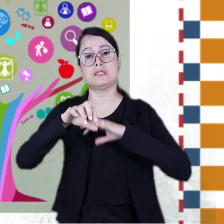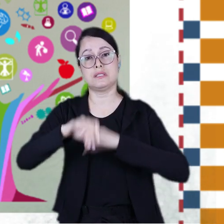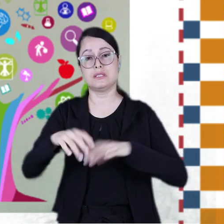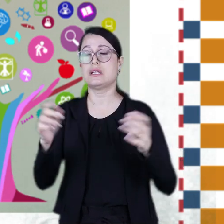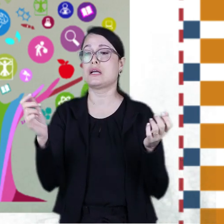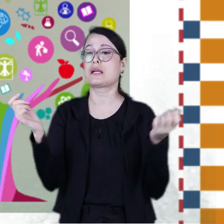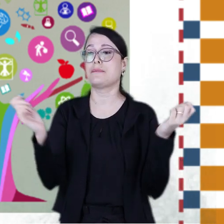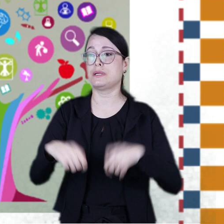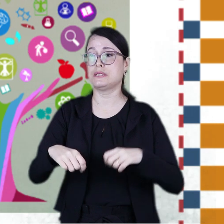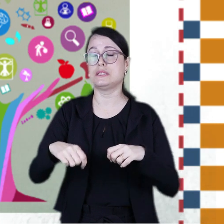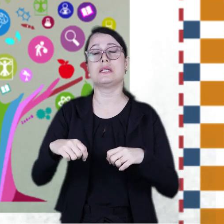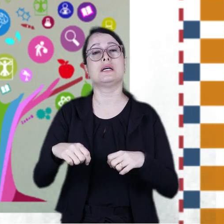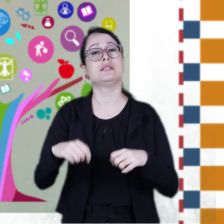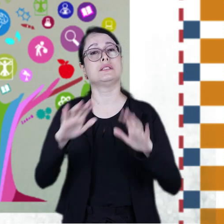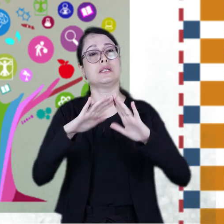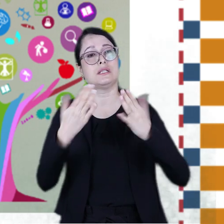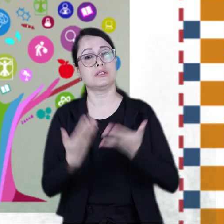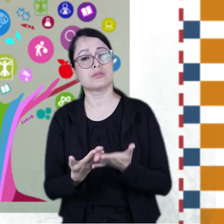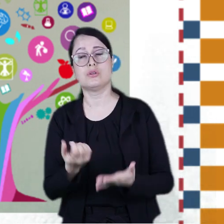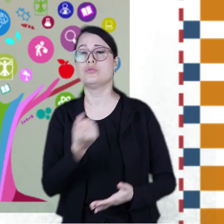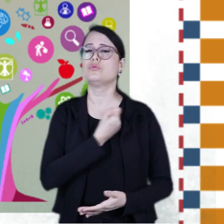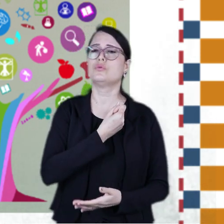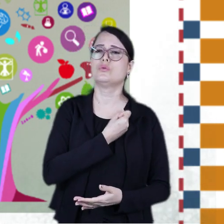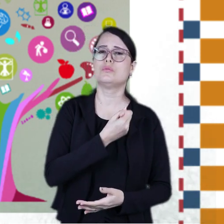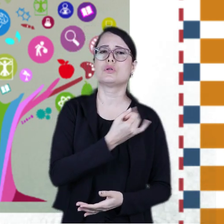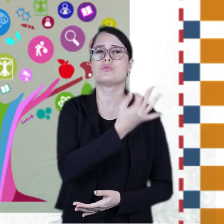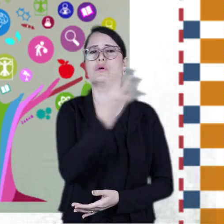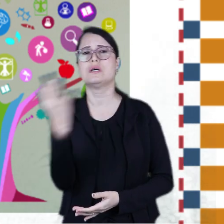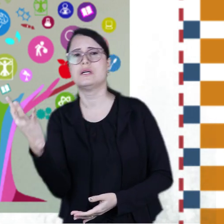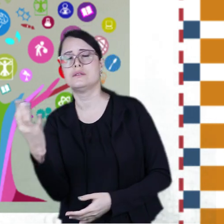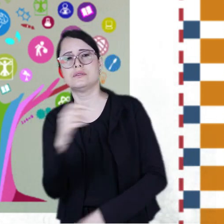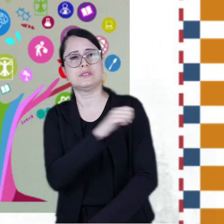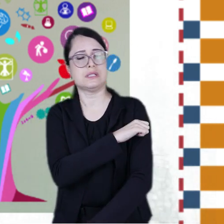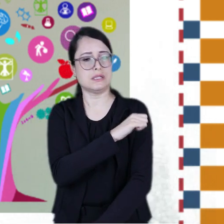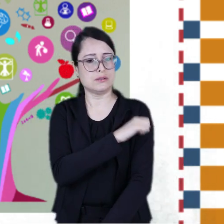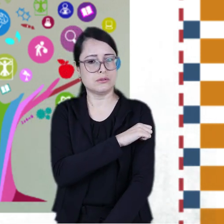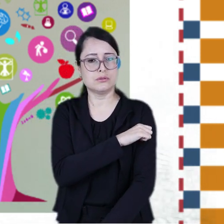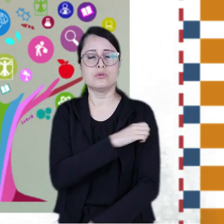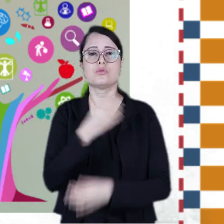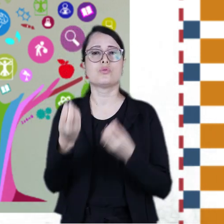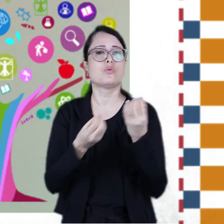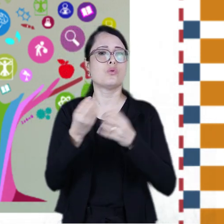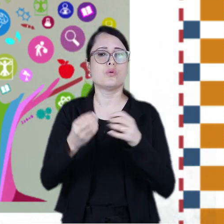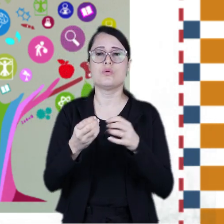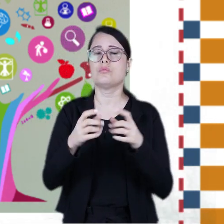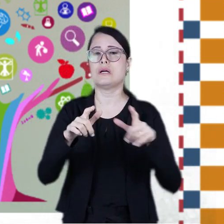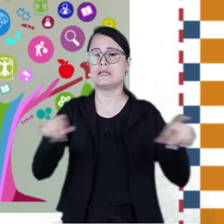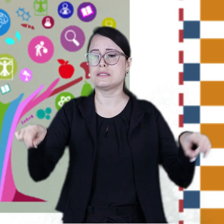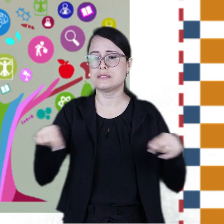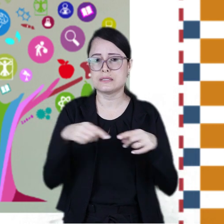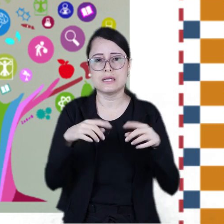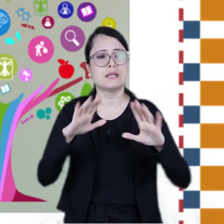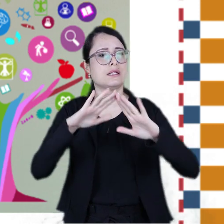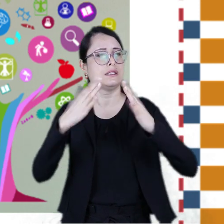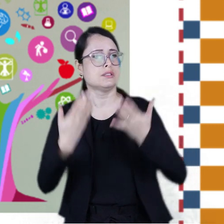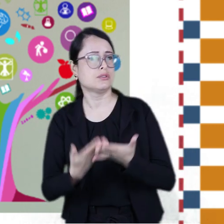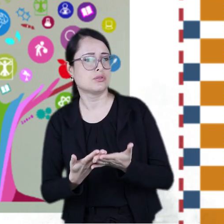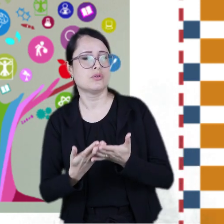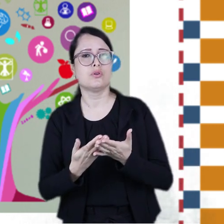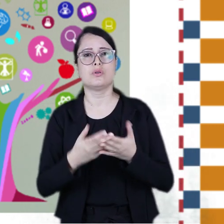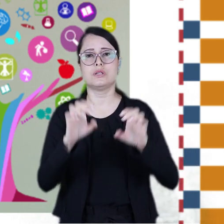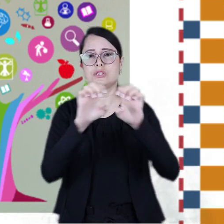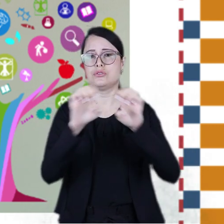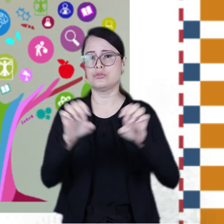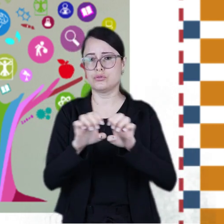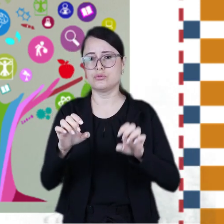escuta das demandas que vai acontecer em cada instituição escolar, né, então isso pode ser feito por diversos instrumentos,